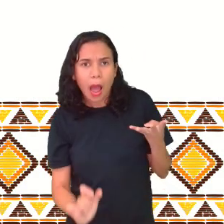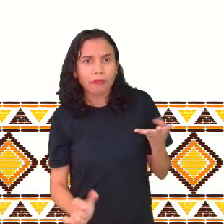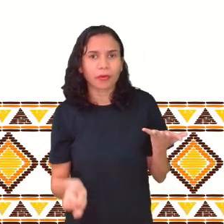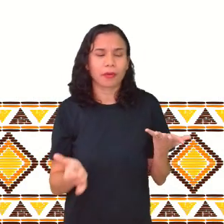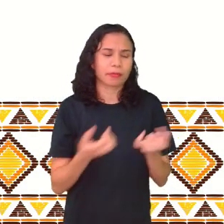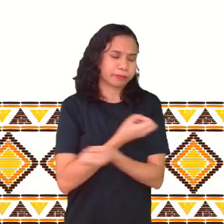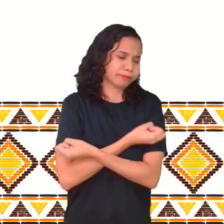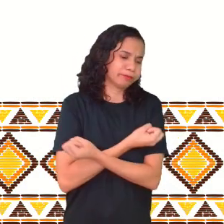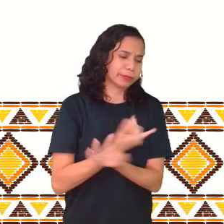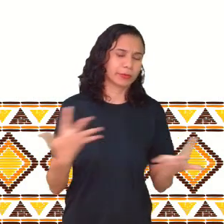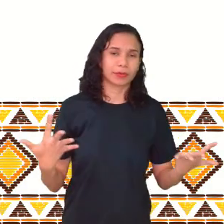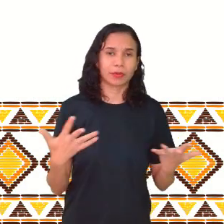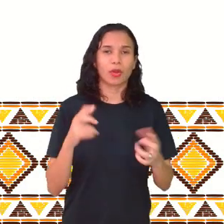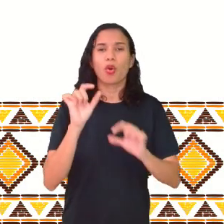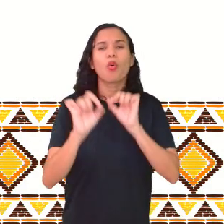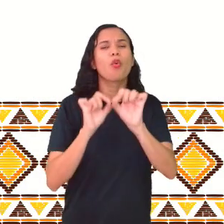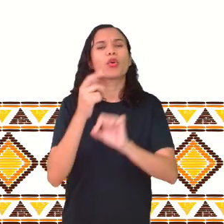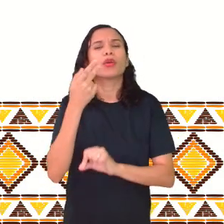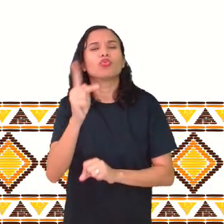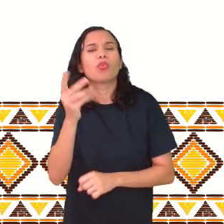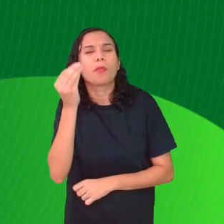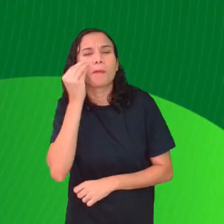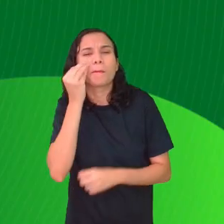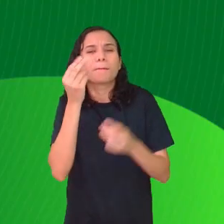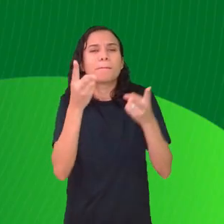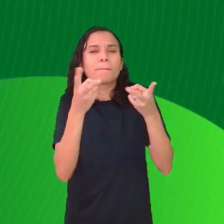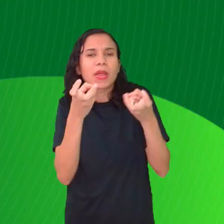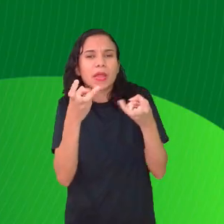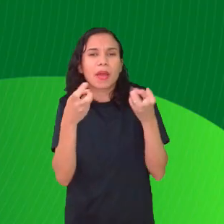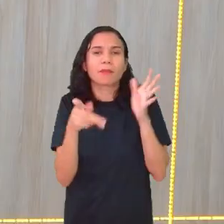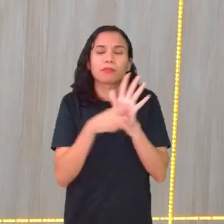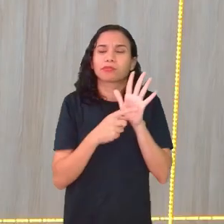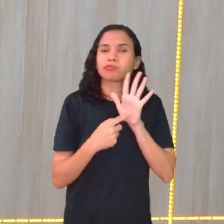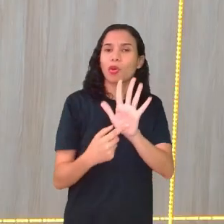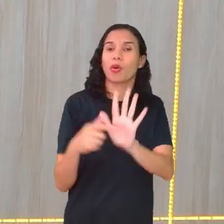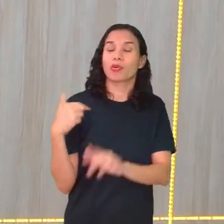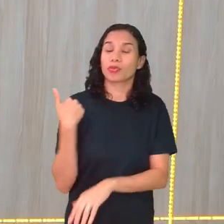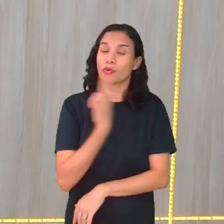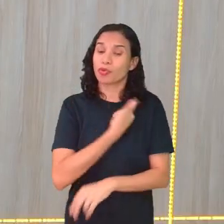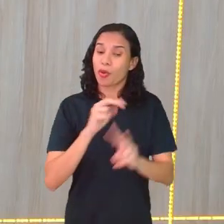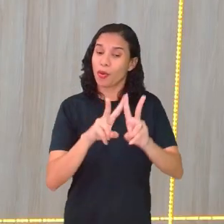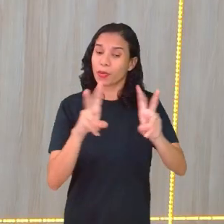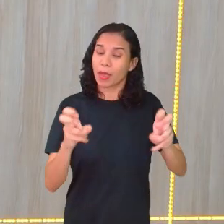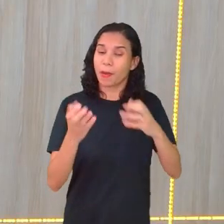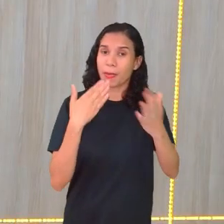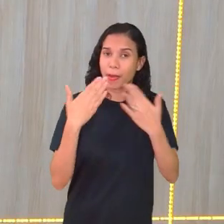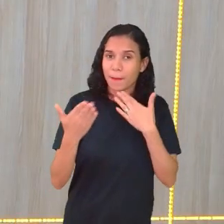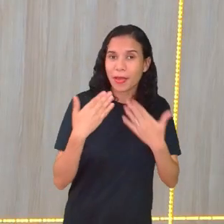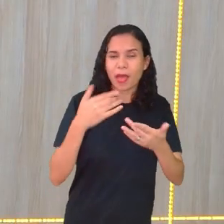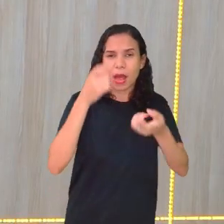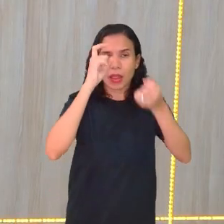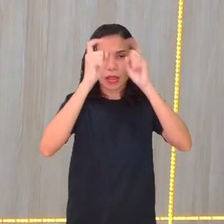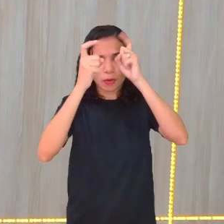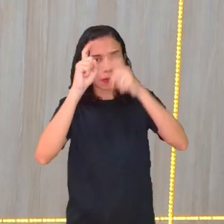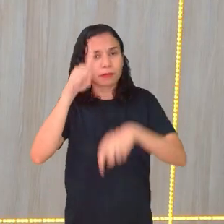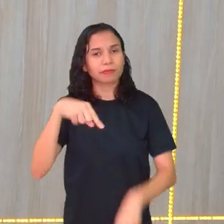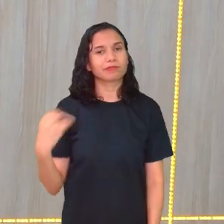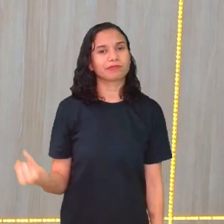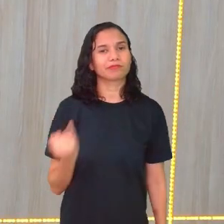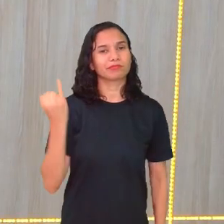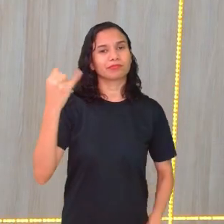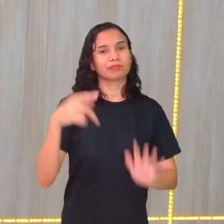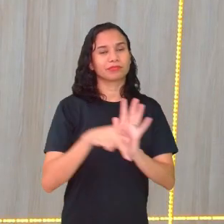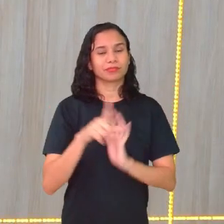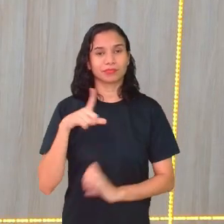muita e muita coisa. Então vamos trazer cada vez mais, vamos debater temas a respeito disso, que são temas assim super